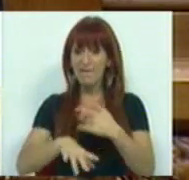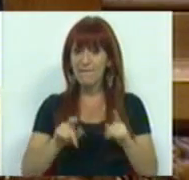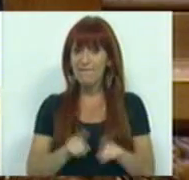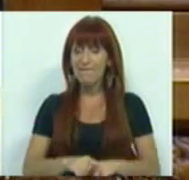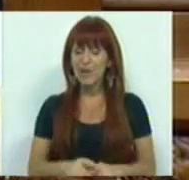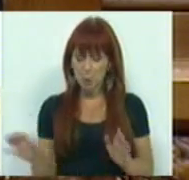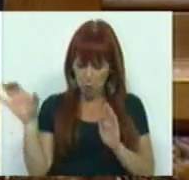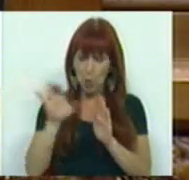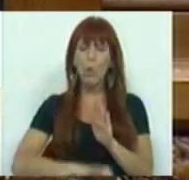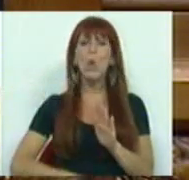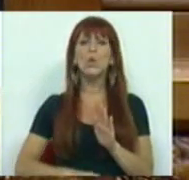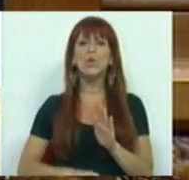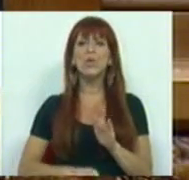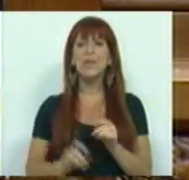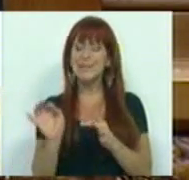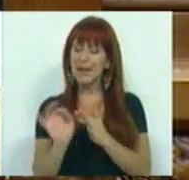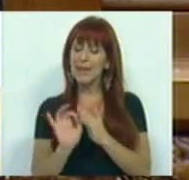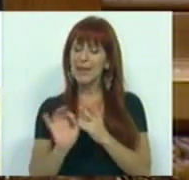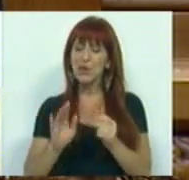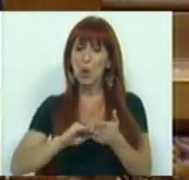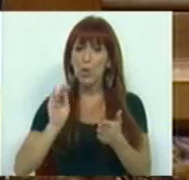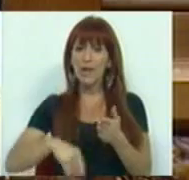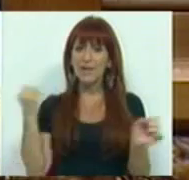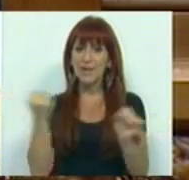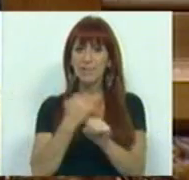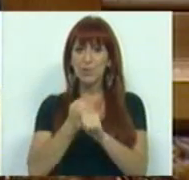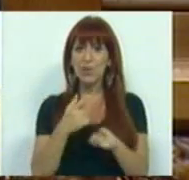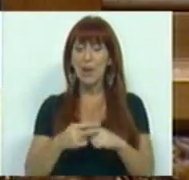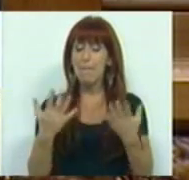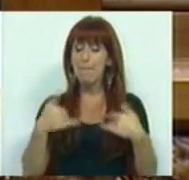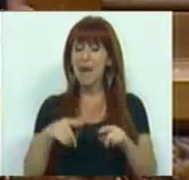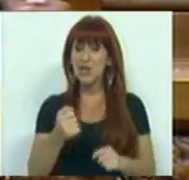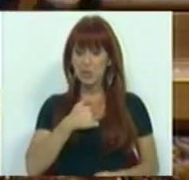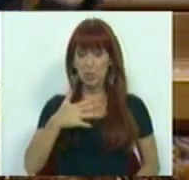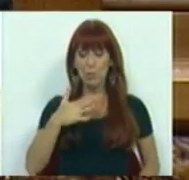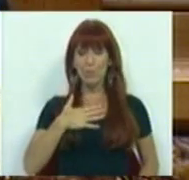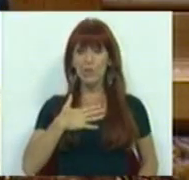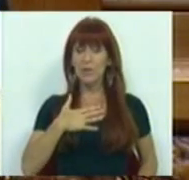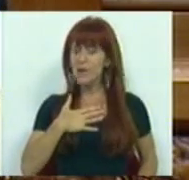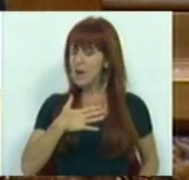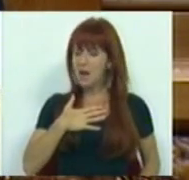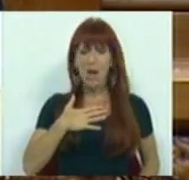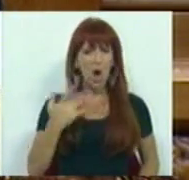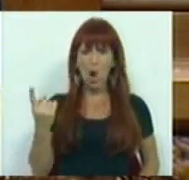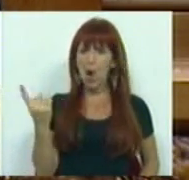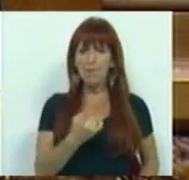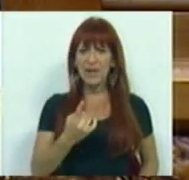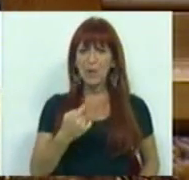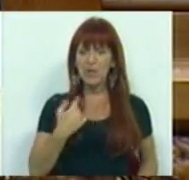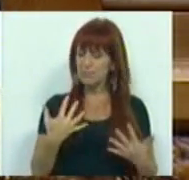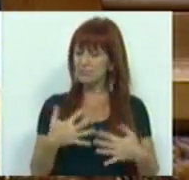realizada em condições características de contrato de trabalho, mas o empregador não fica obrigado